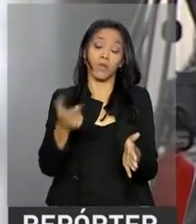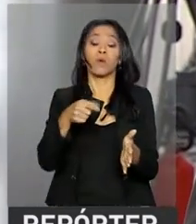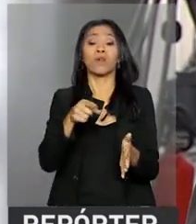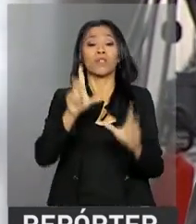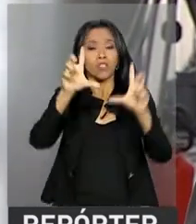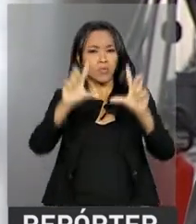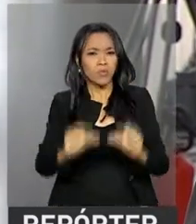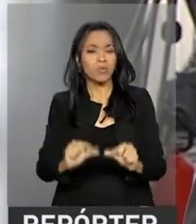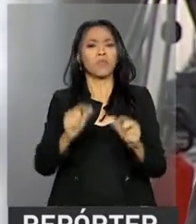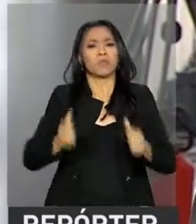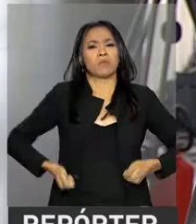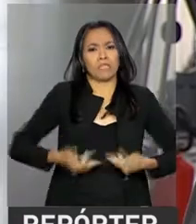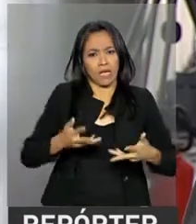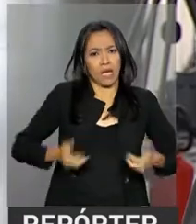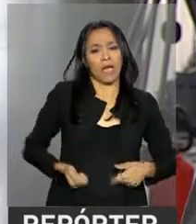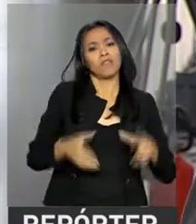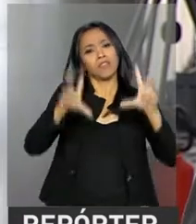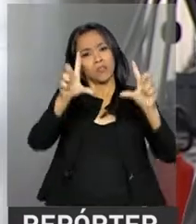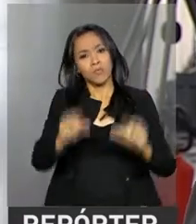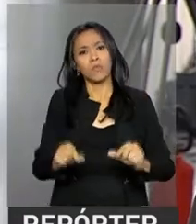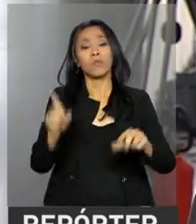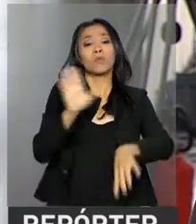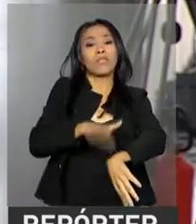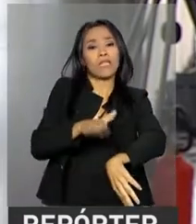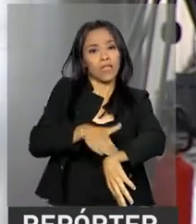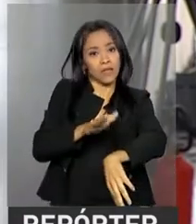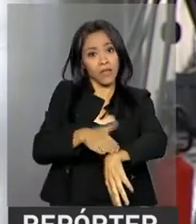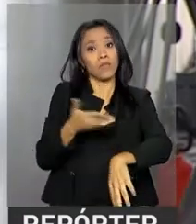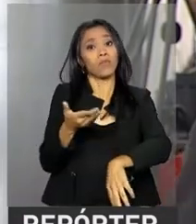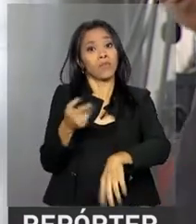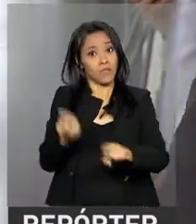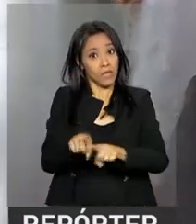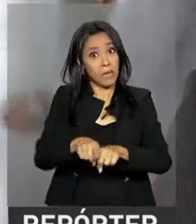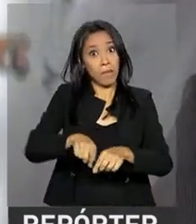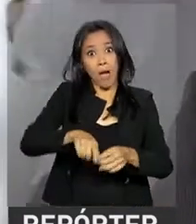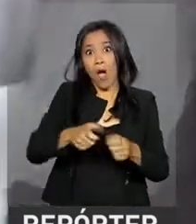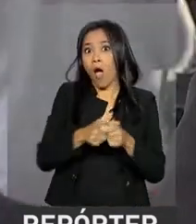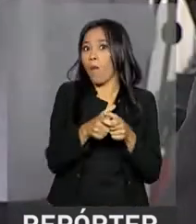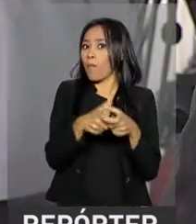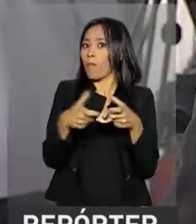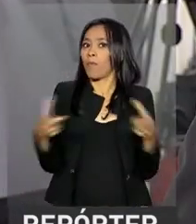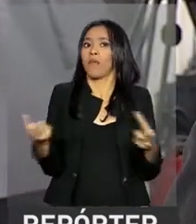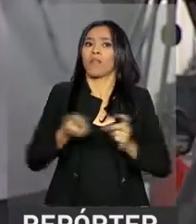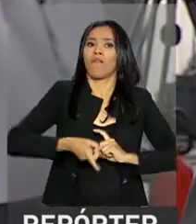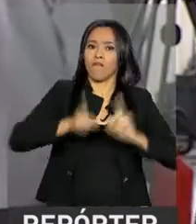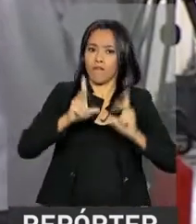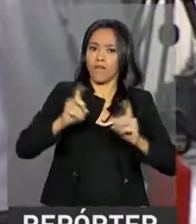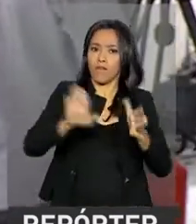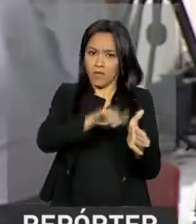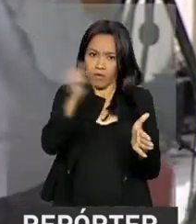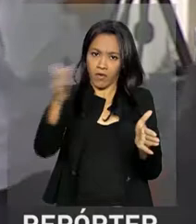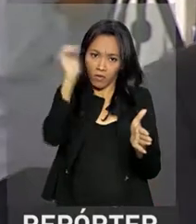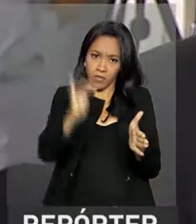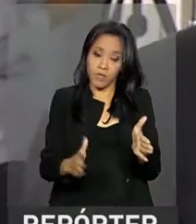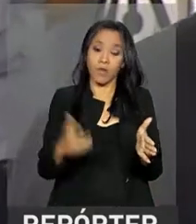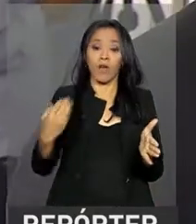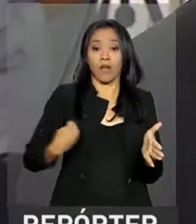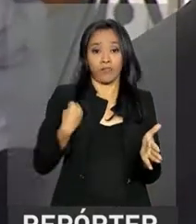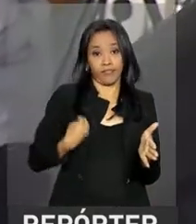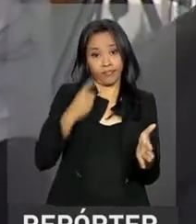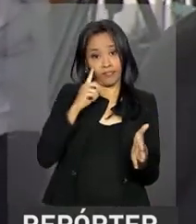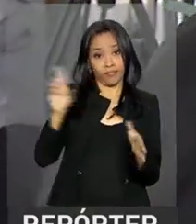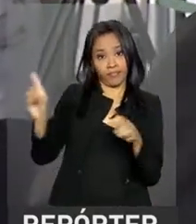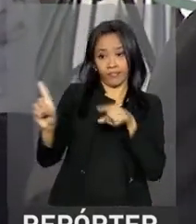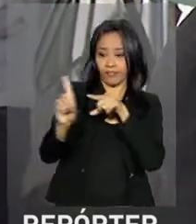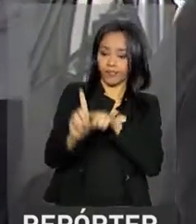prazos e também de melhorar a competitividade do produto brasileiro no exterior. E para falar sobre esse assunto, eu estou aqui ao vivo com a